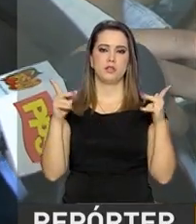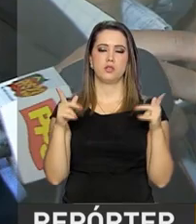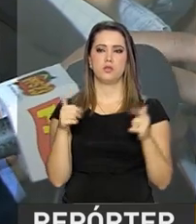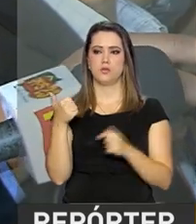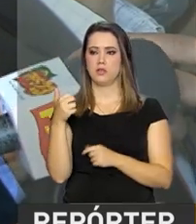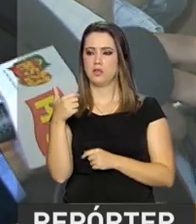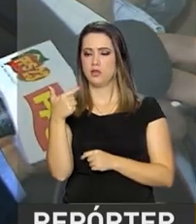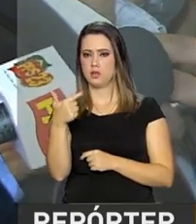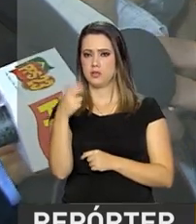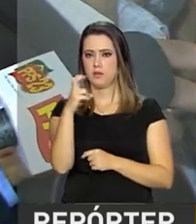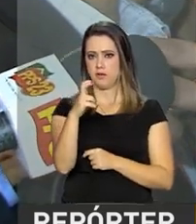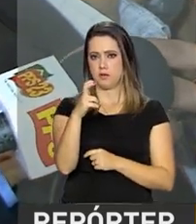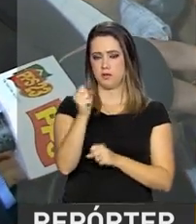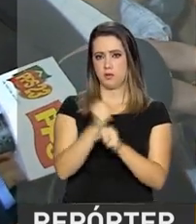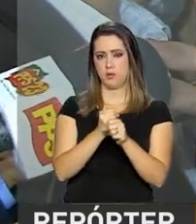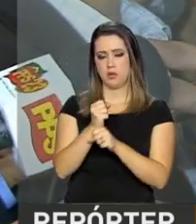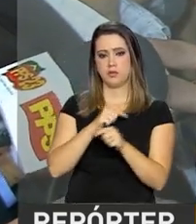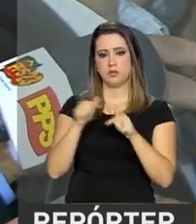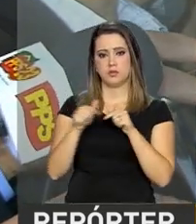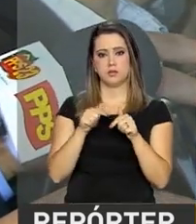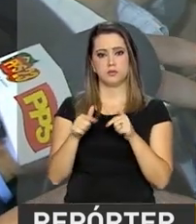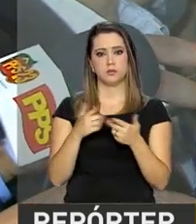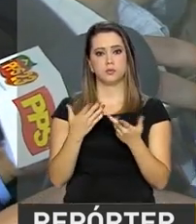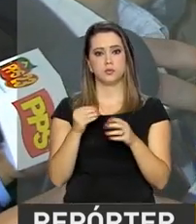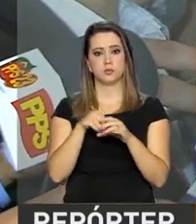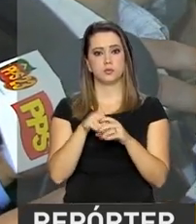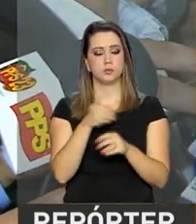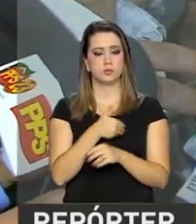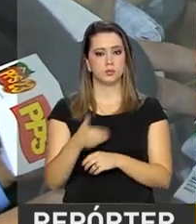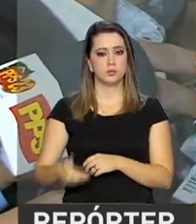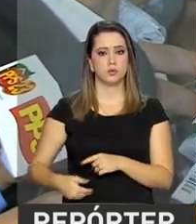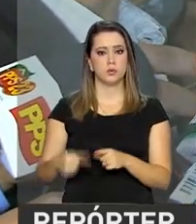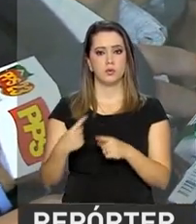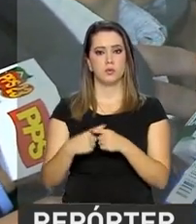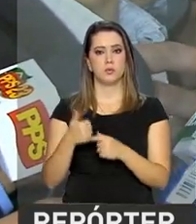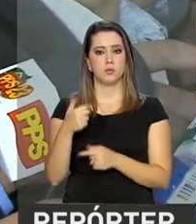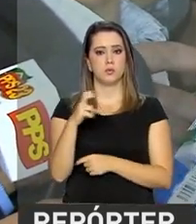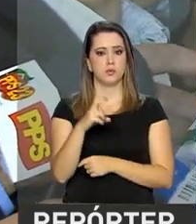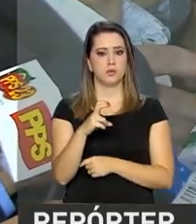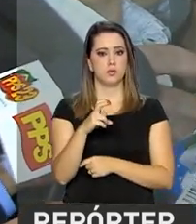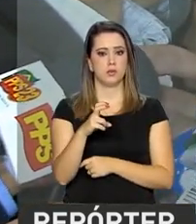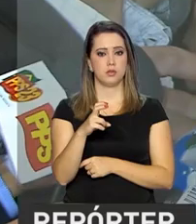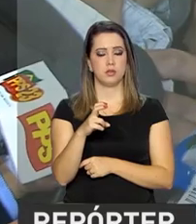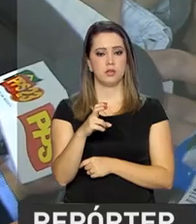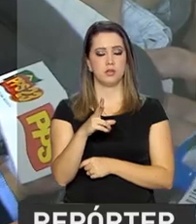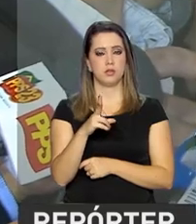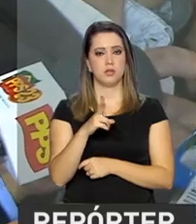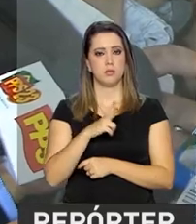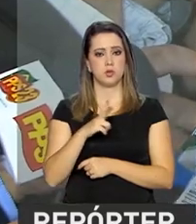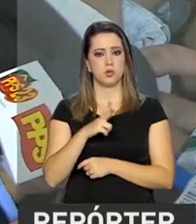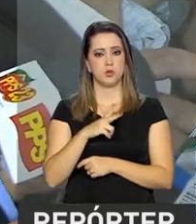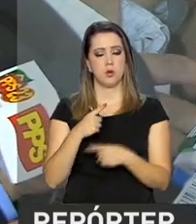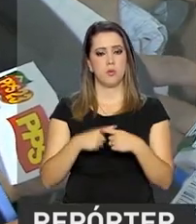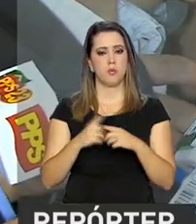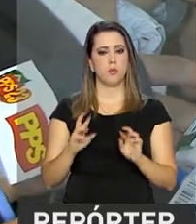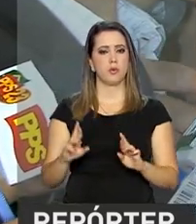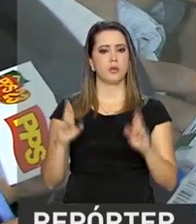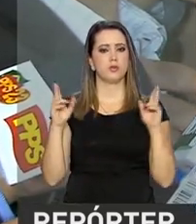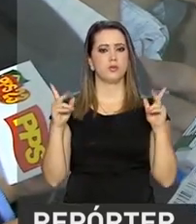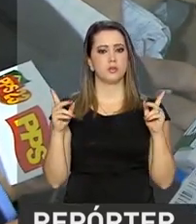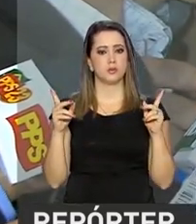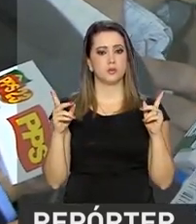anos de tempo mínimo de contribuição é iniciativa privada 15 anos de tempo mínimo de contribuição porque essa diferença